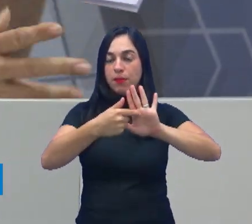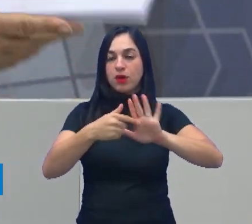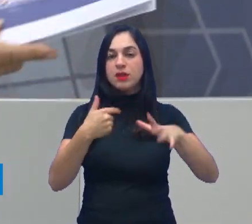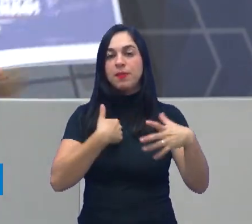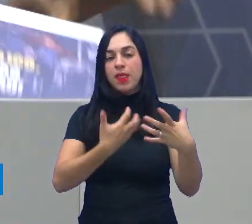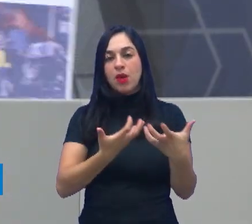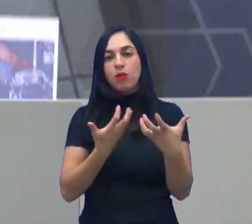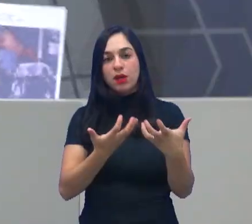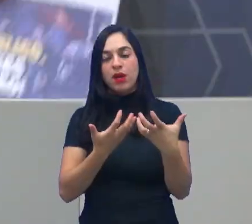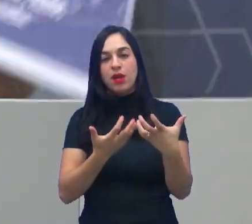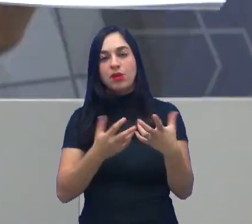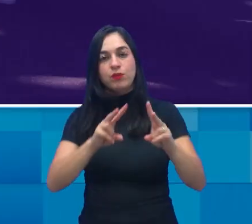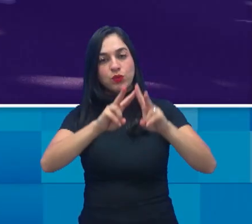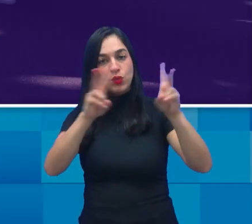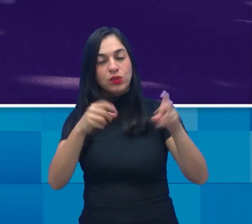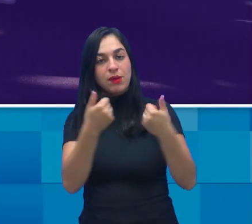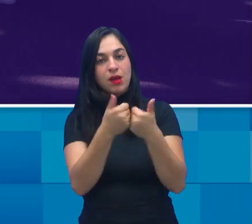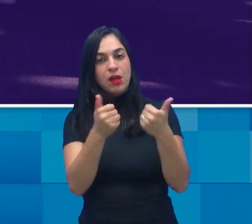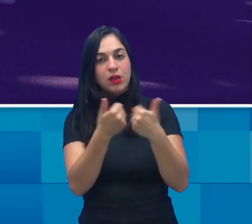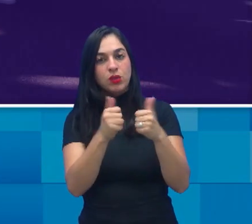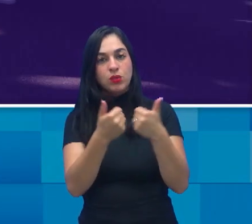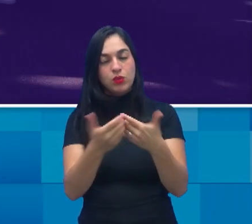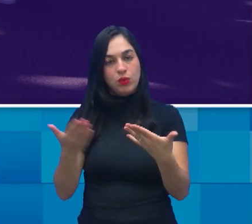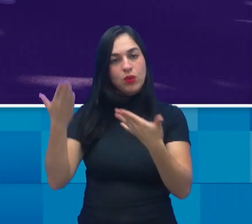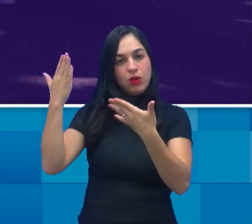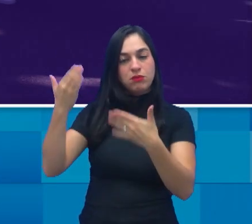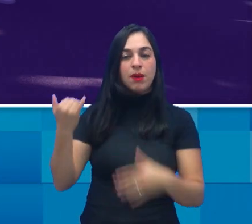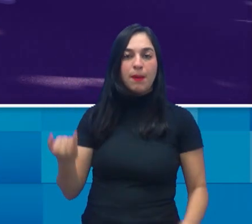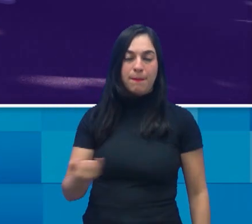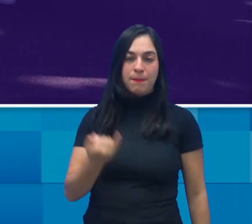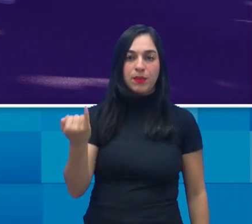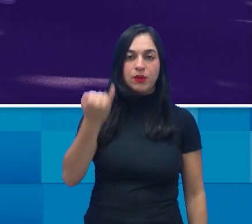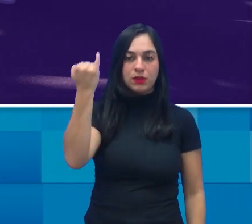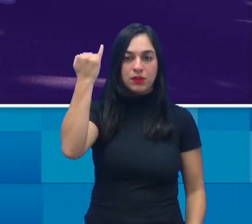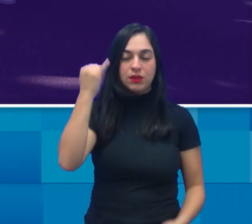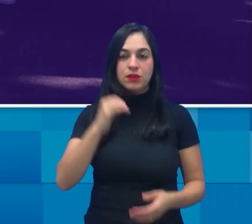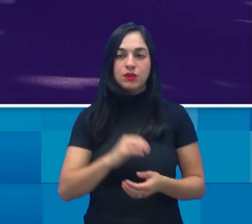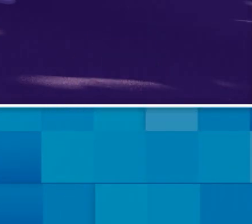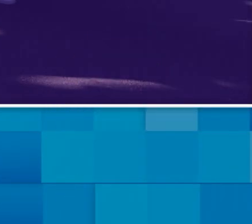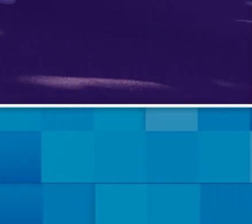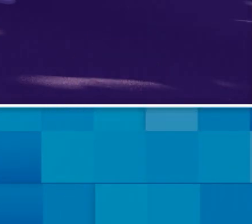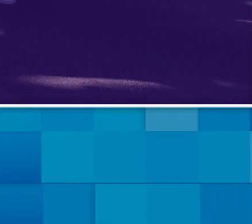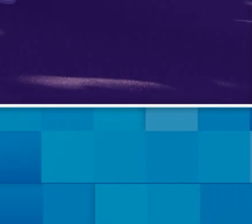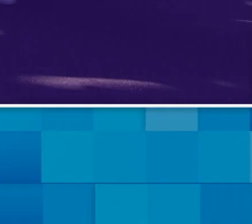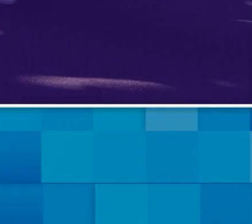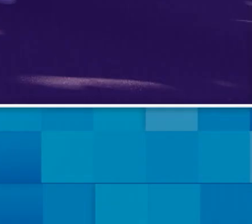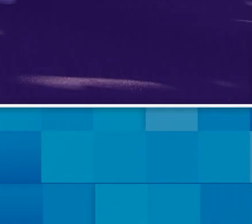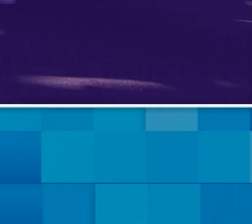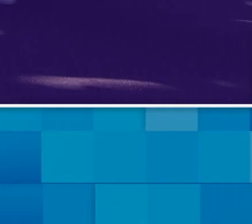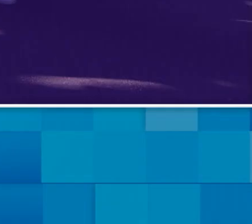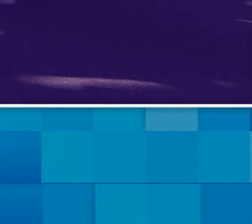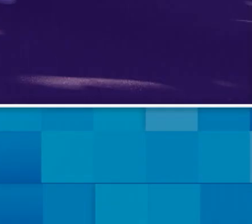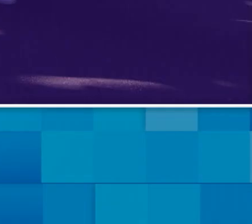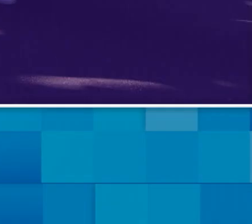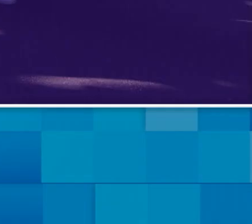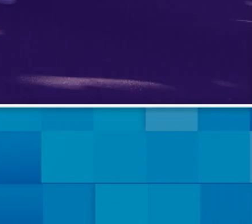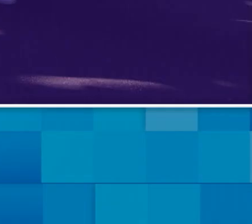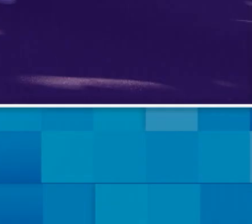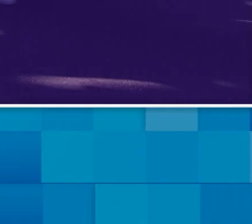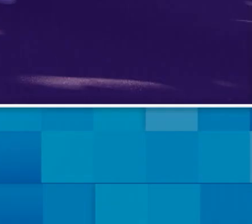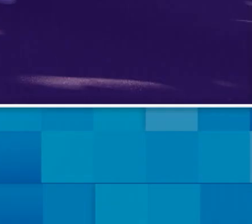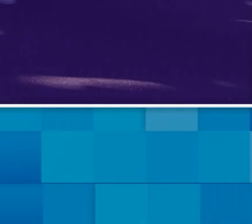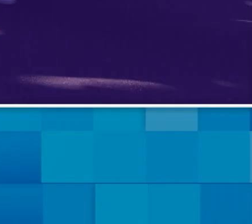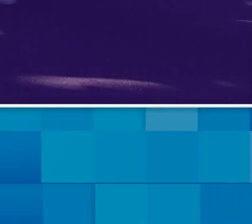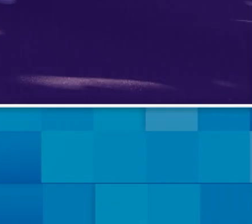falar do ônibus, porque foi importante. A mulherada doméstica foram à luta e ontem